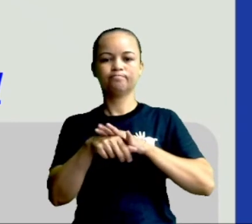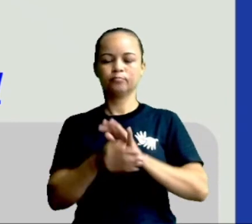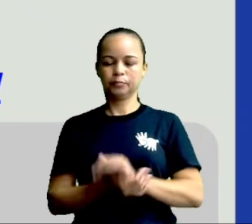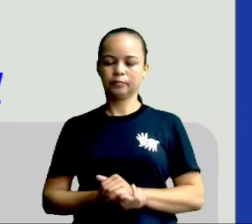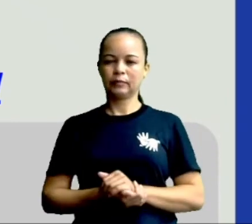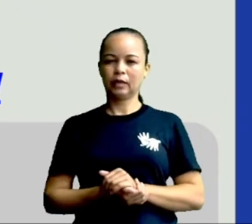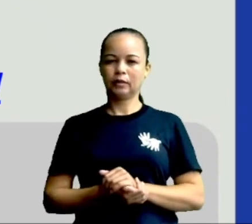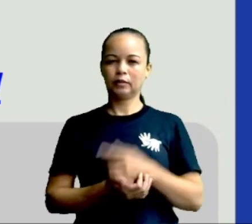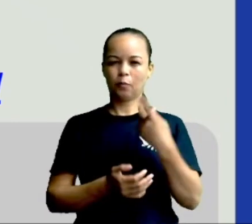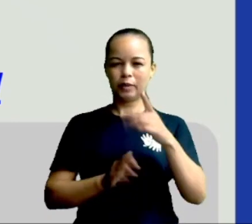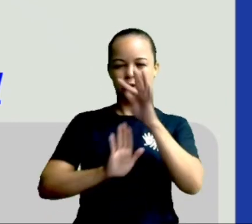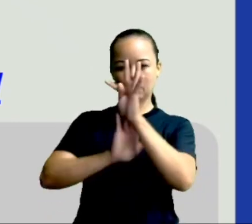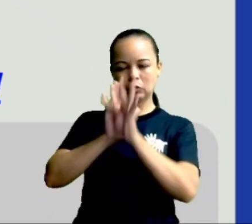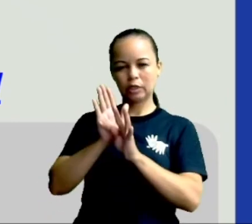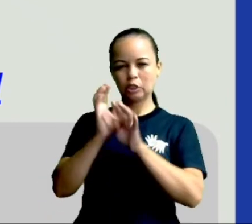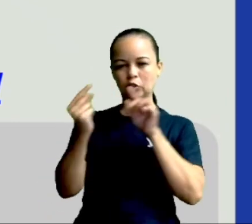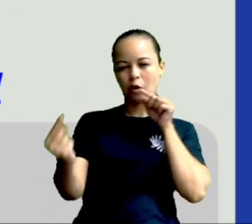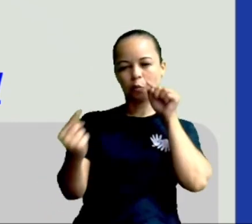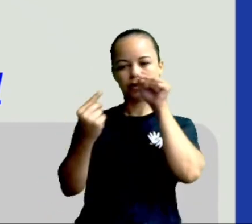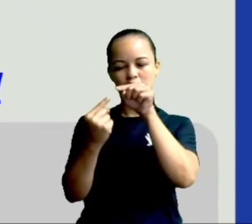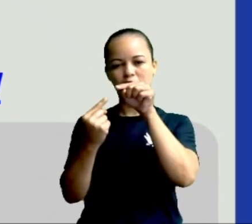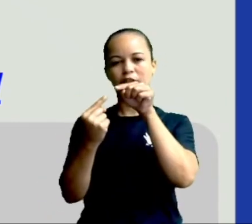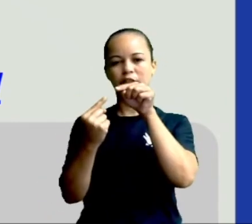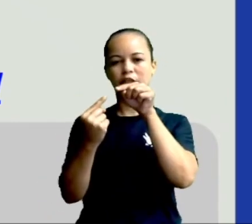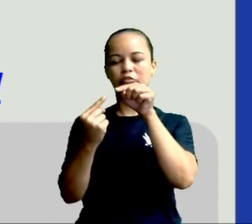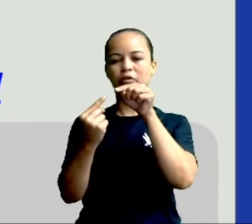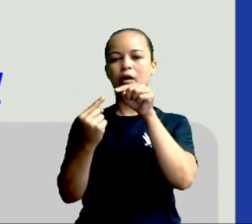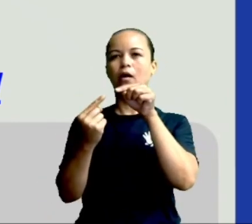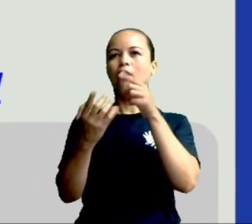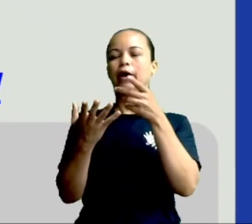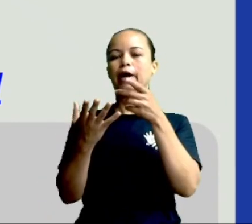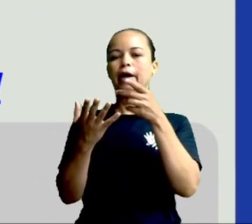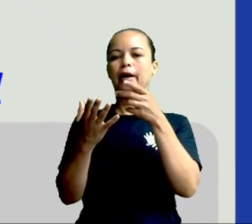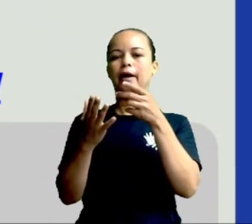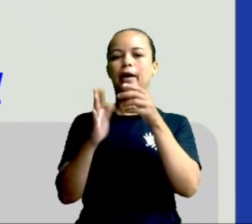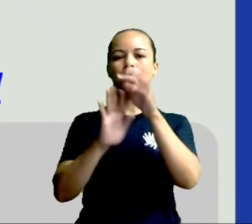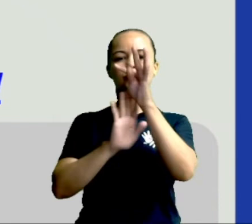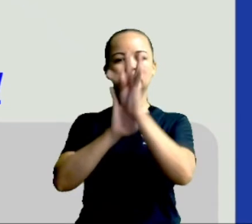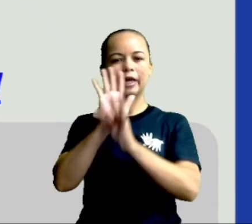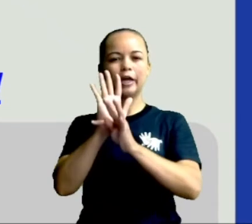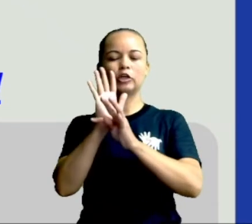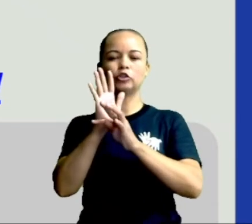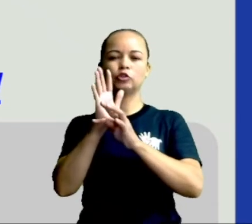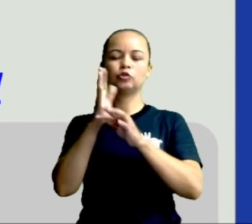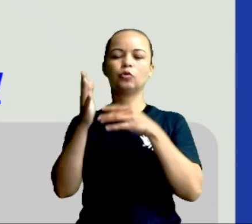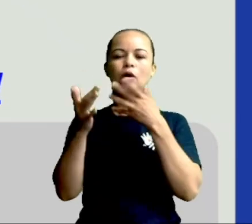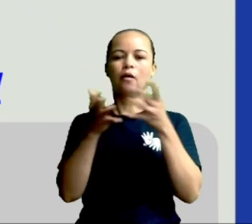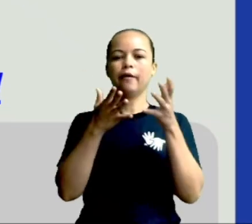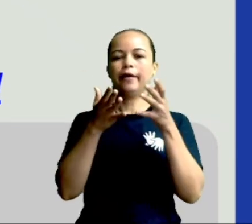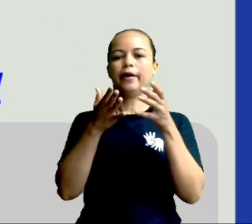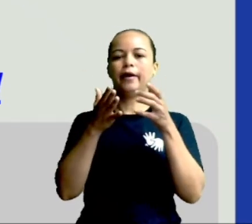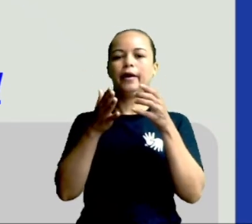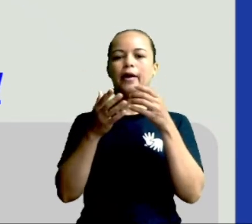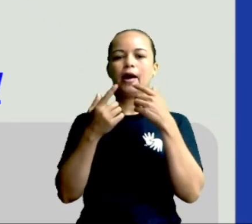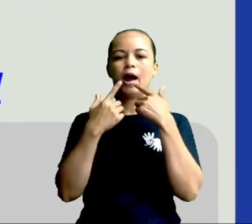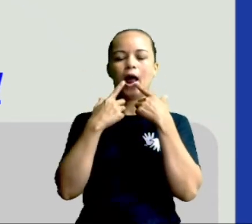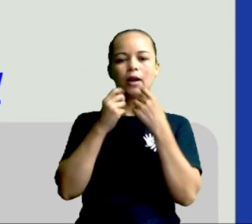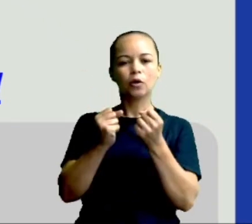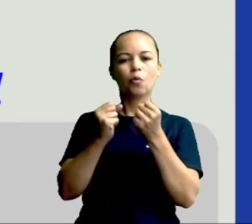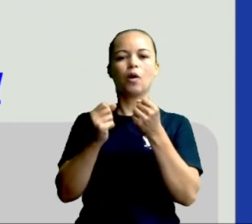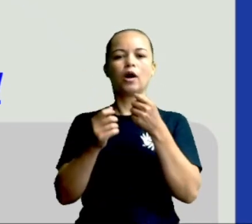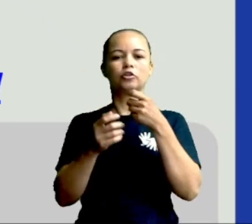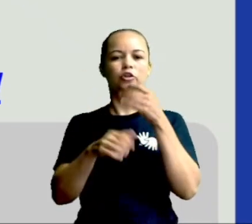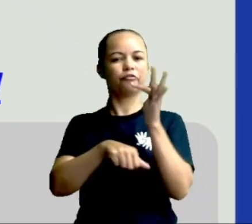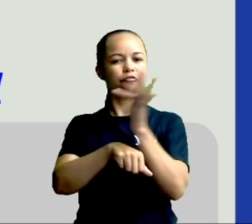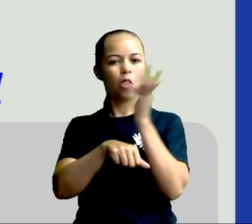correta, objetiva, não é isso? Um texto caracterizado pelo uso de parágrafos, pelo uso de prosa, linha